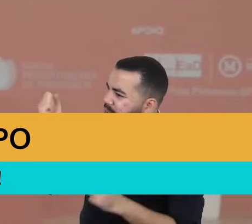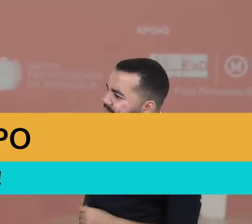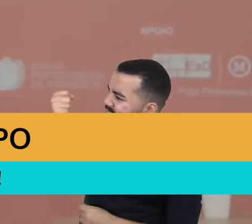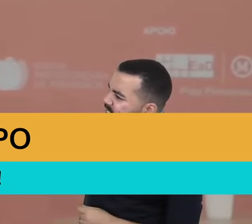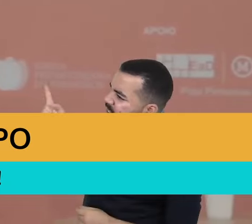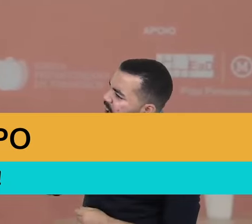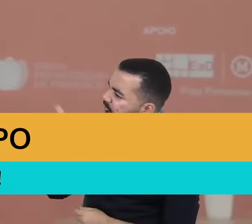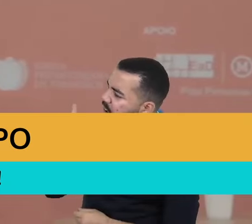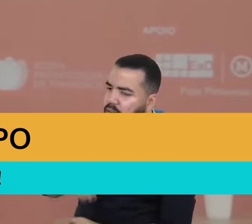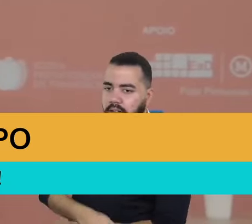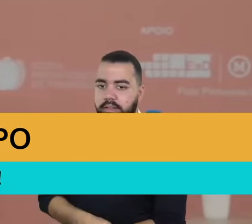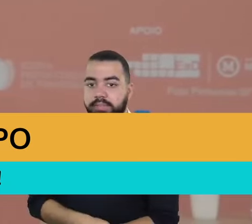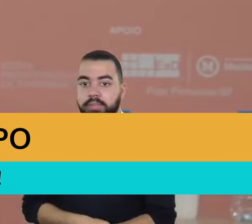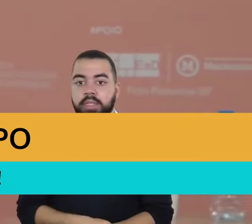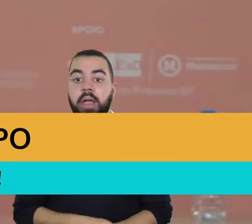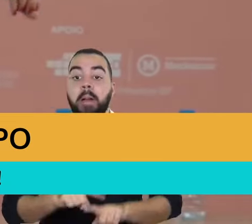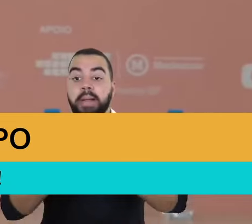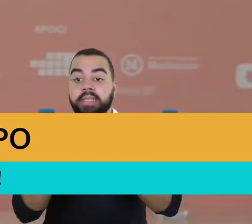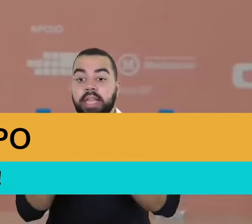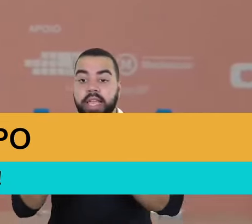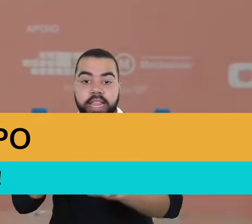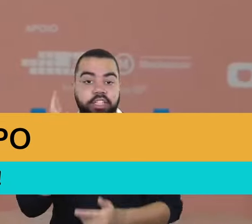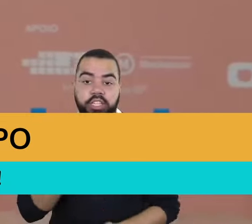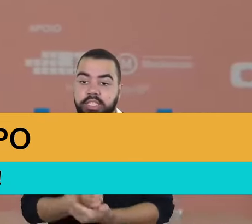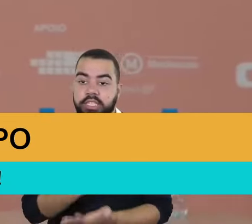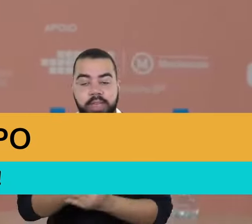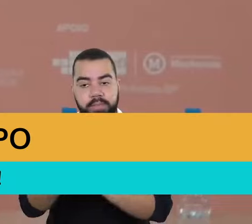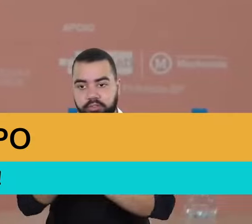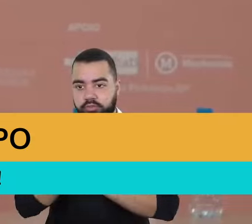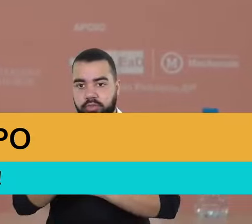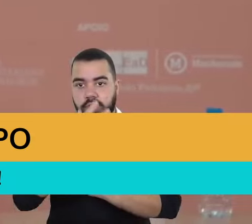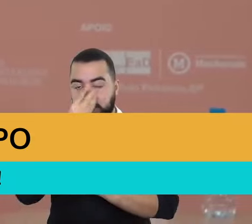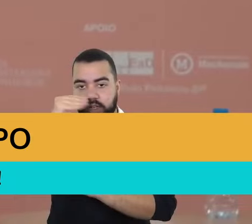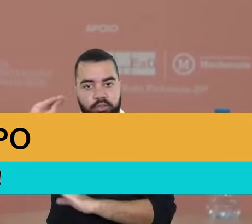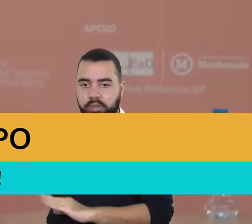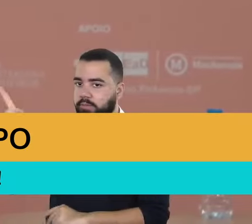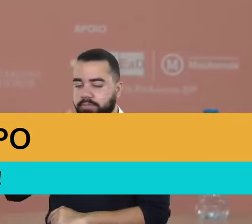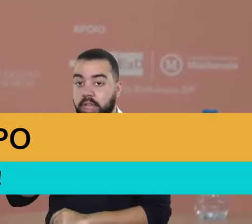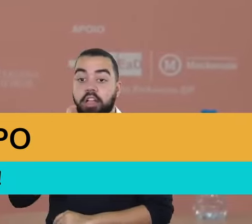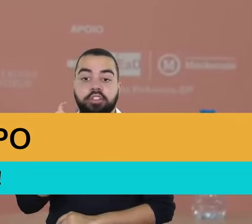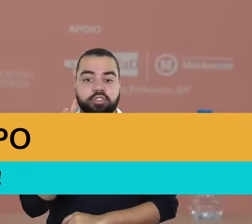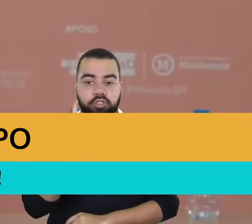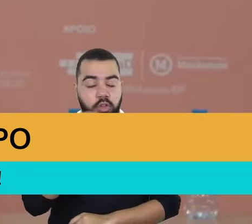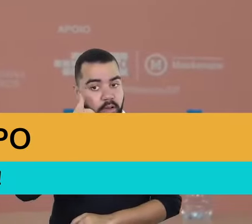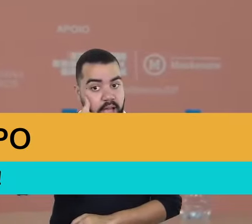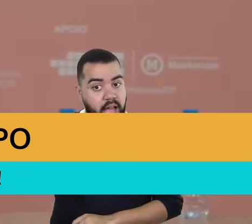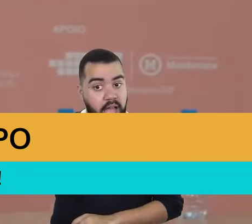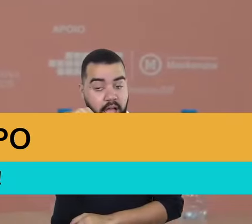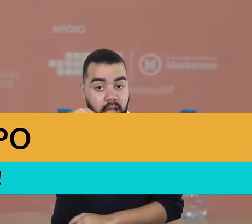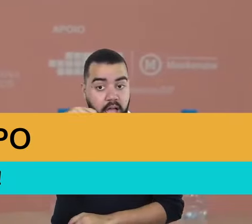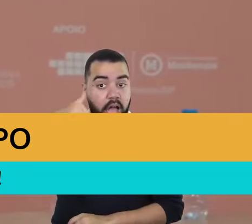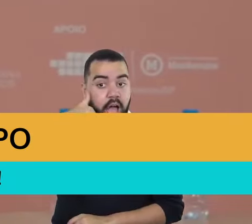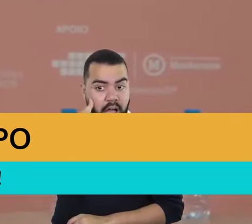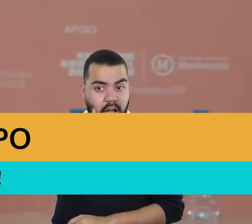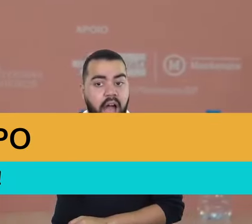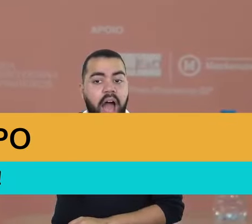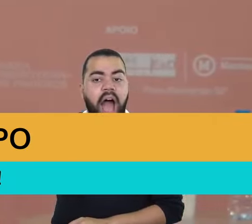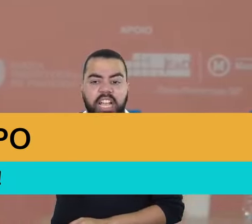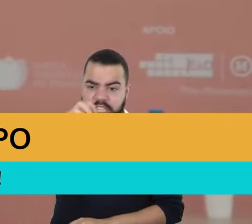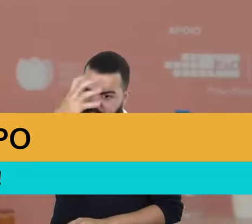isso, mas a igreja sempre esteve presente, a igreja nunca me excluiu, a não ser as irmãs carrancuda, né? Que sempre tem